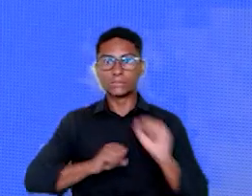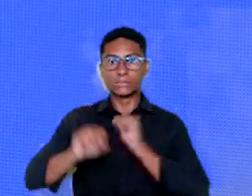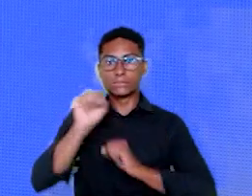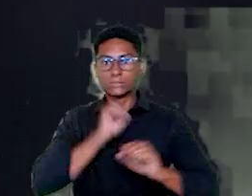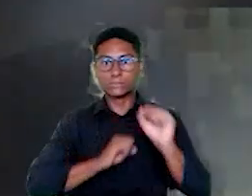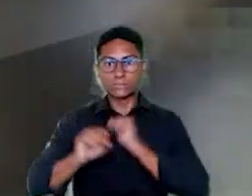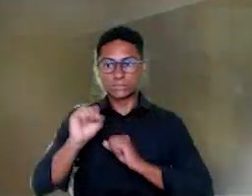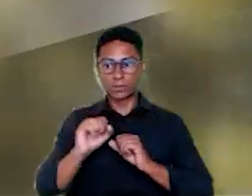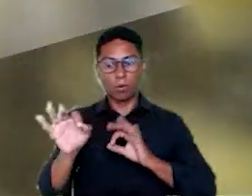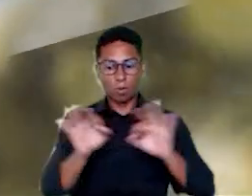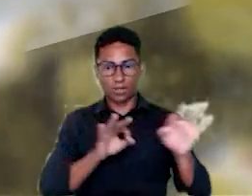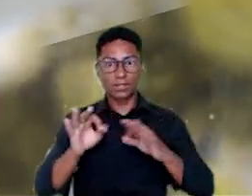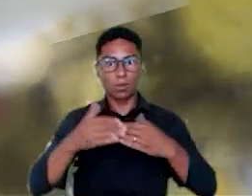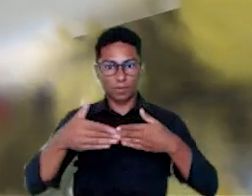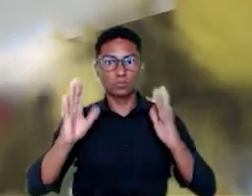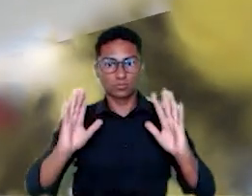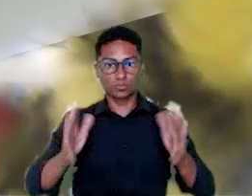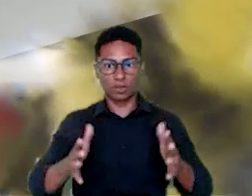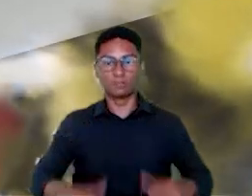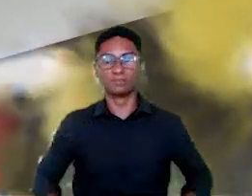antecedência.